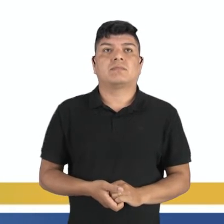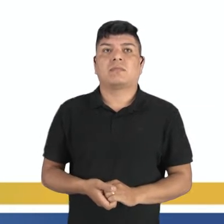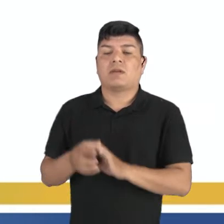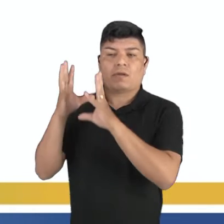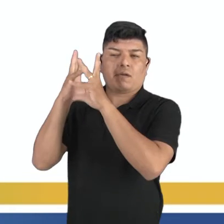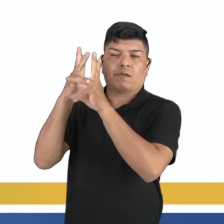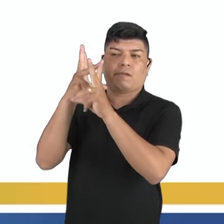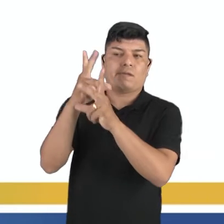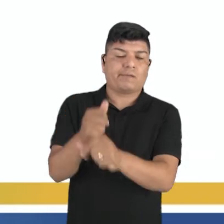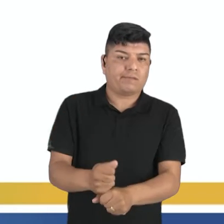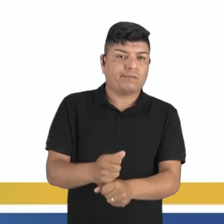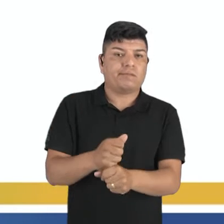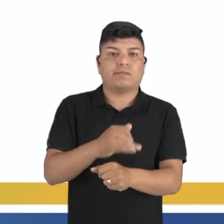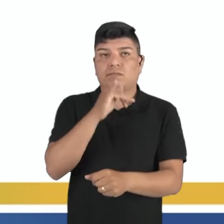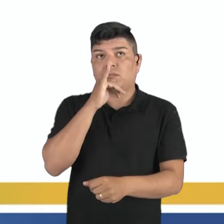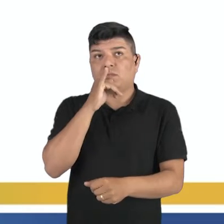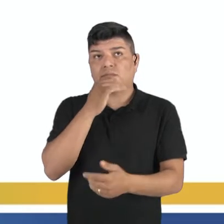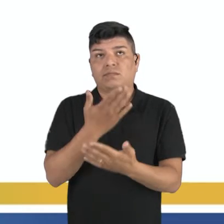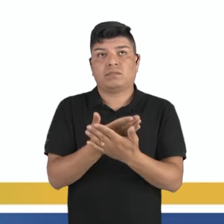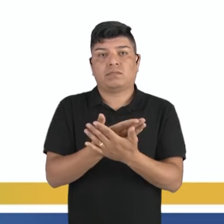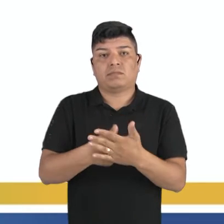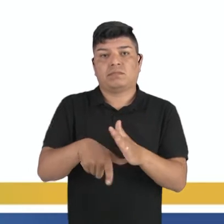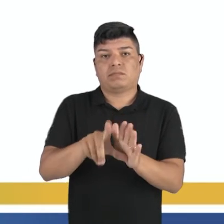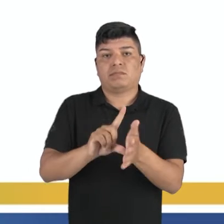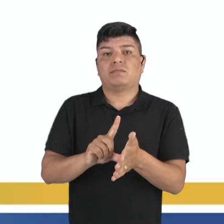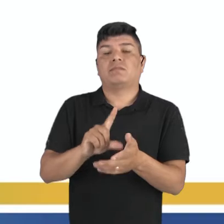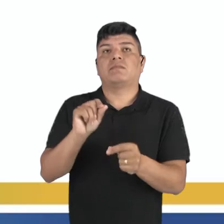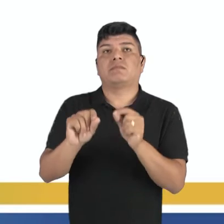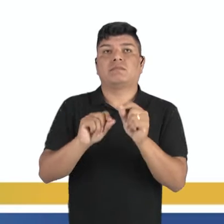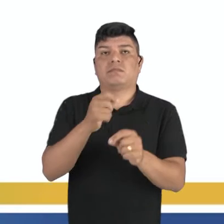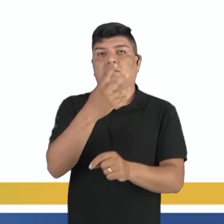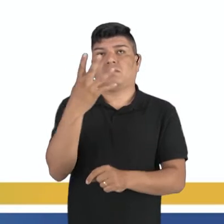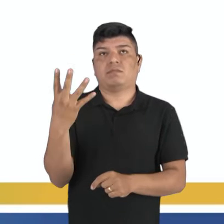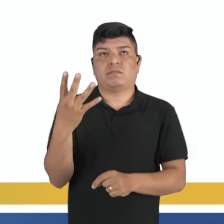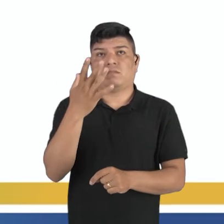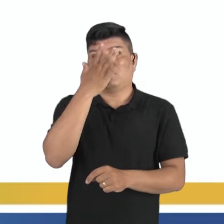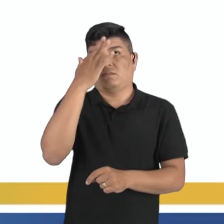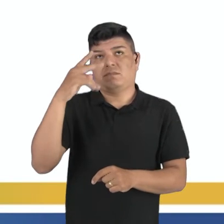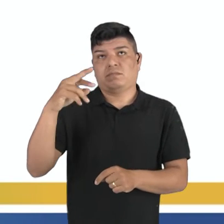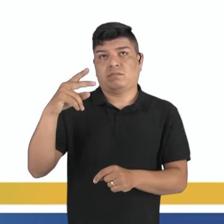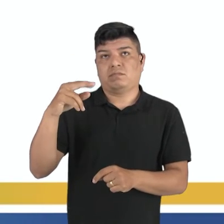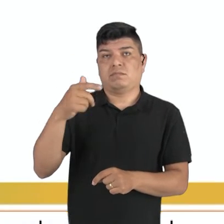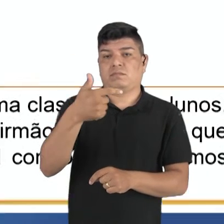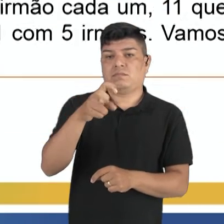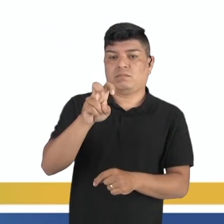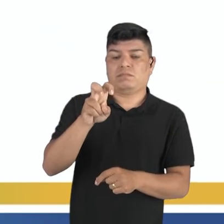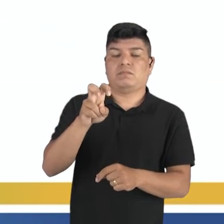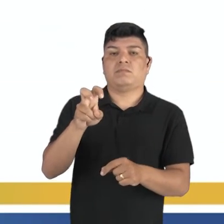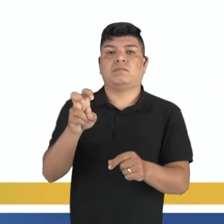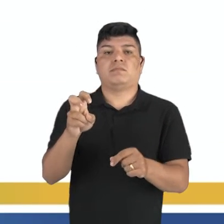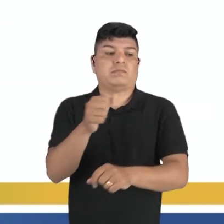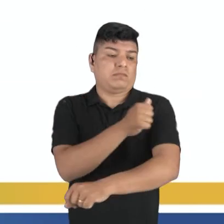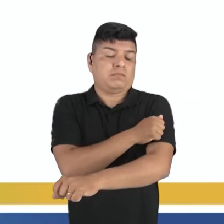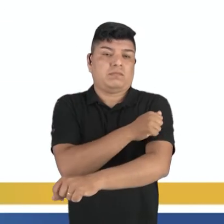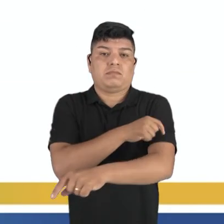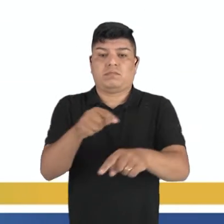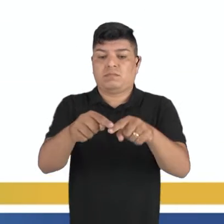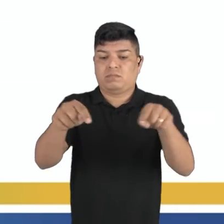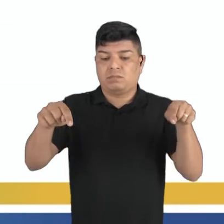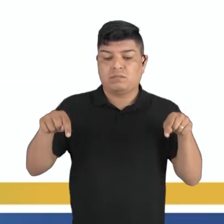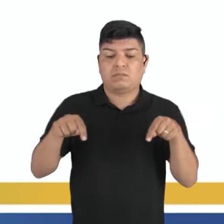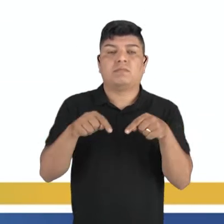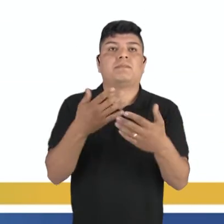Então, nós vamos retornar ao exemplo aí da aula anterior, né, que fala sobre a quantidade de irmãos dos 25 alunos de uma classe. Você lembra desse